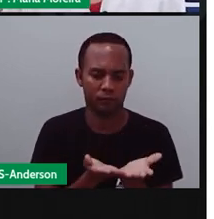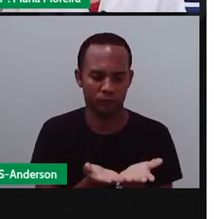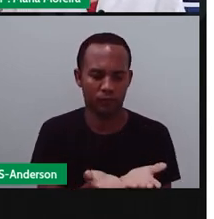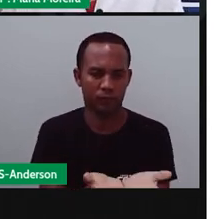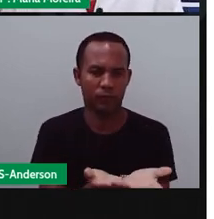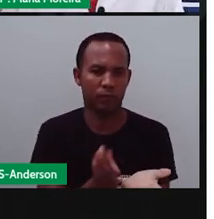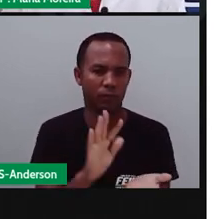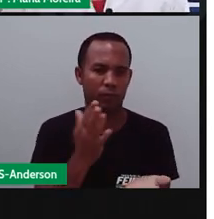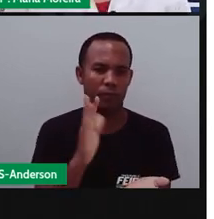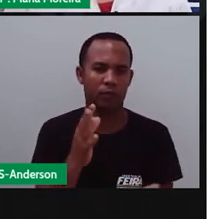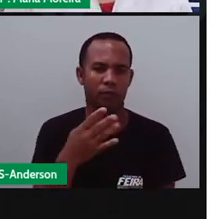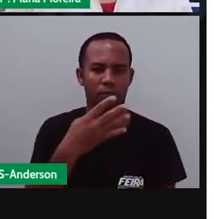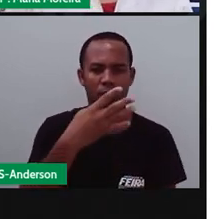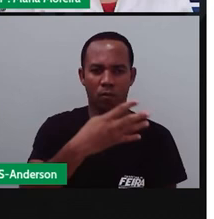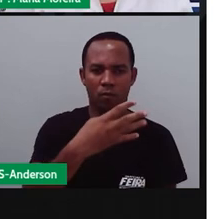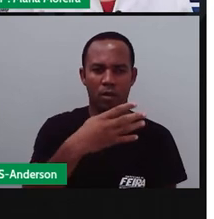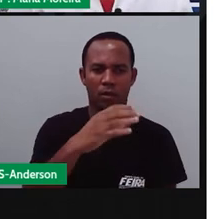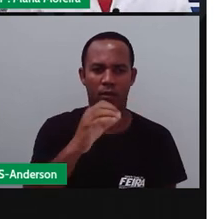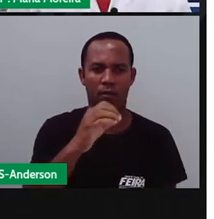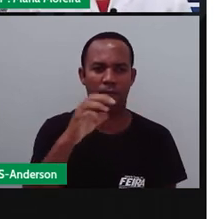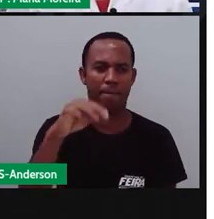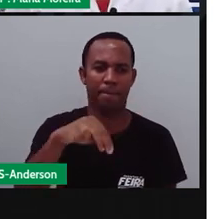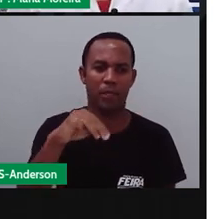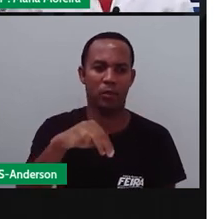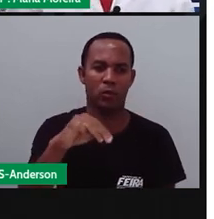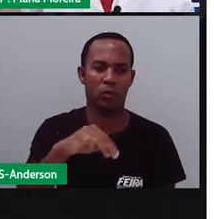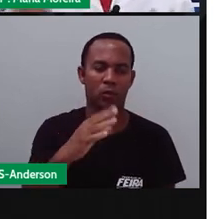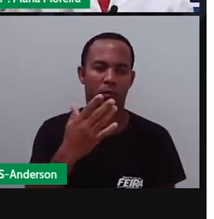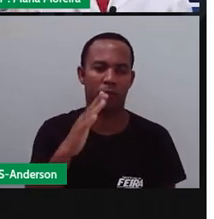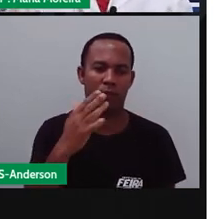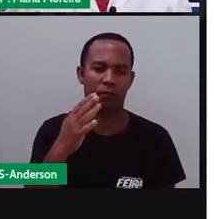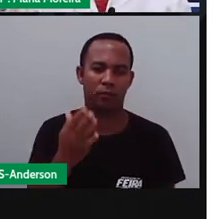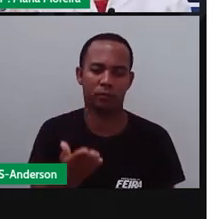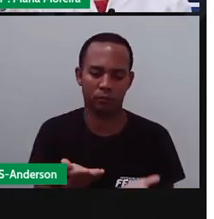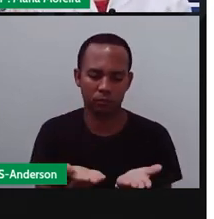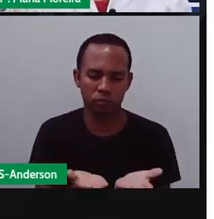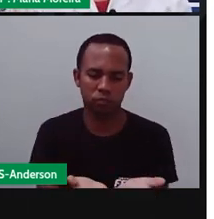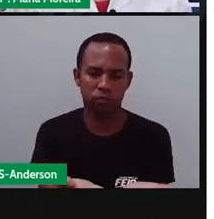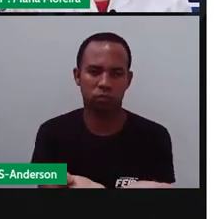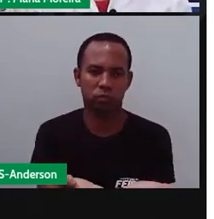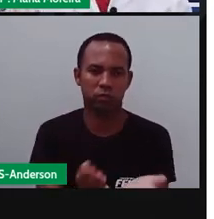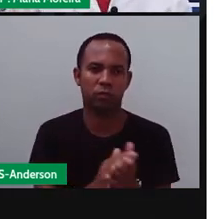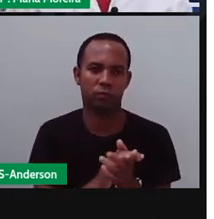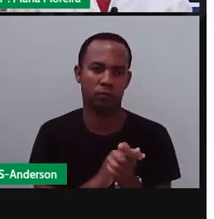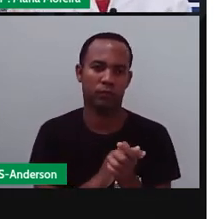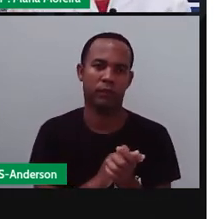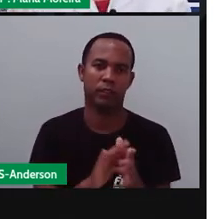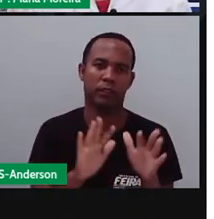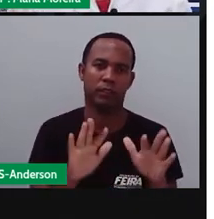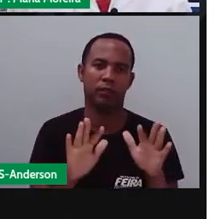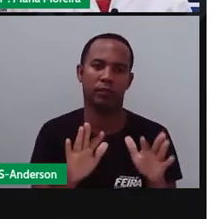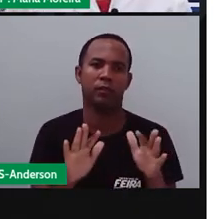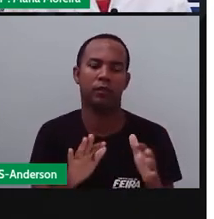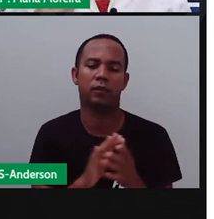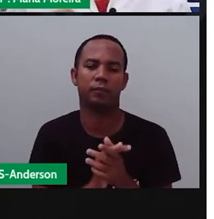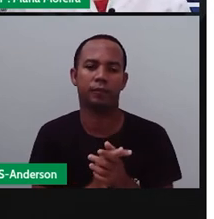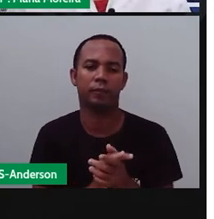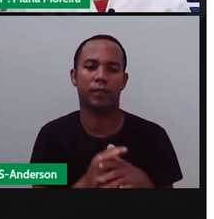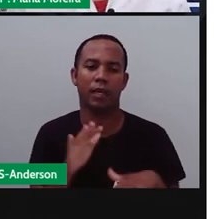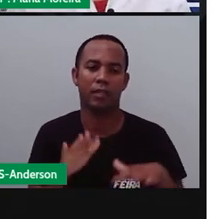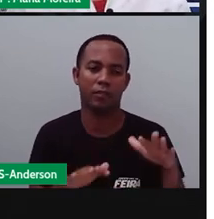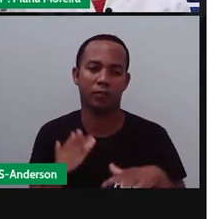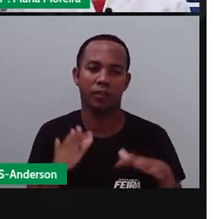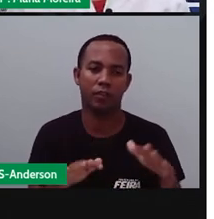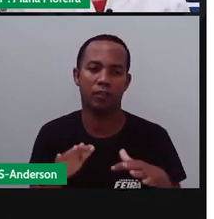por mais ou menos 40 minutos. Por que que tem aí por mais ou menos 40 minutos? Porque o forno da